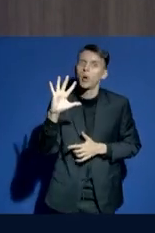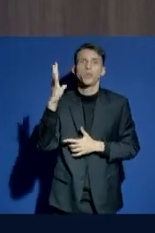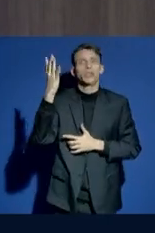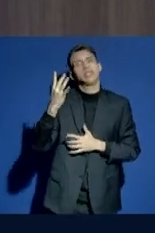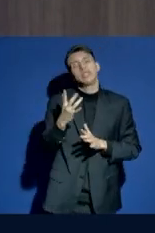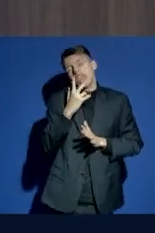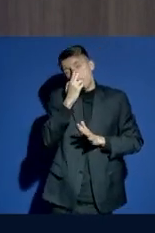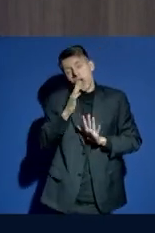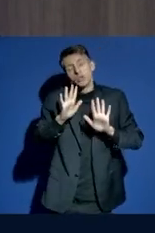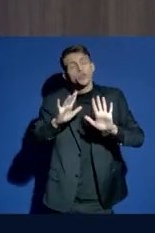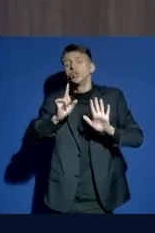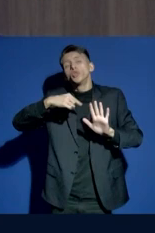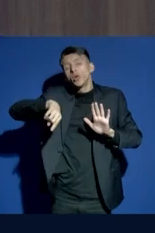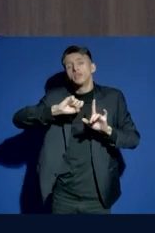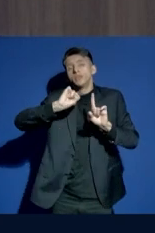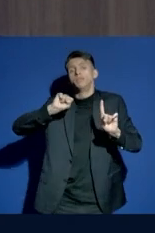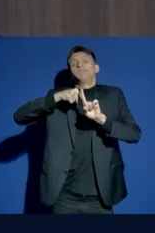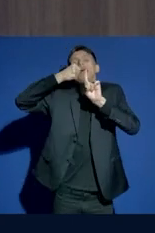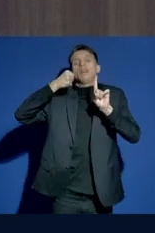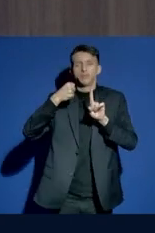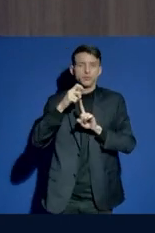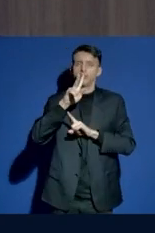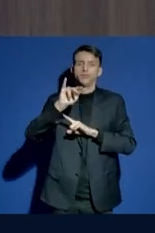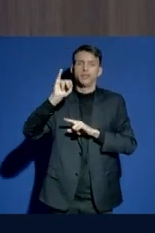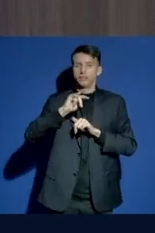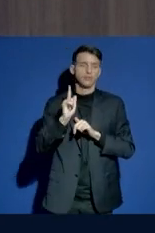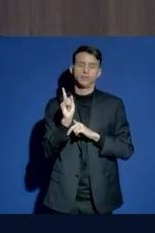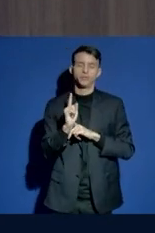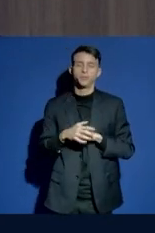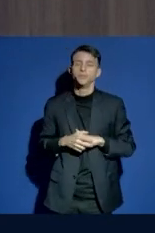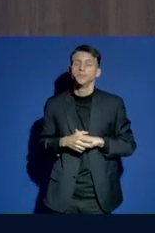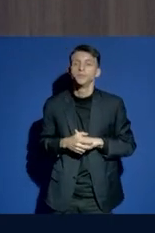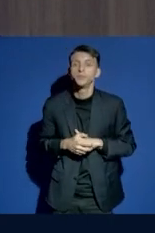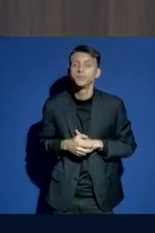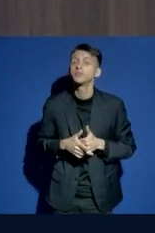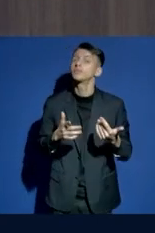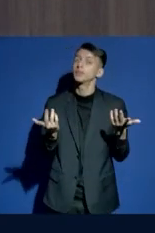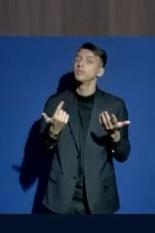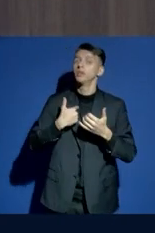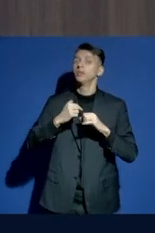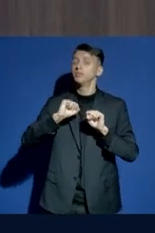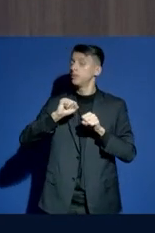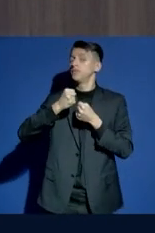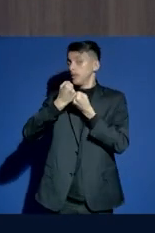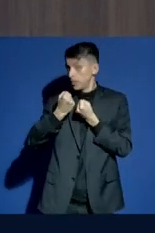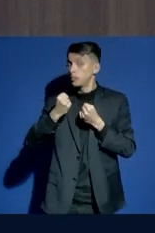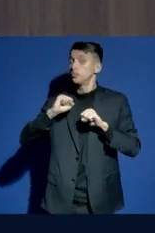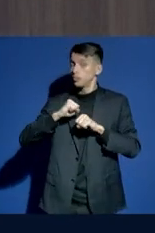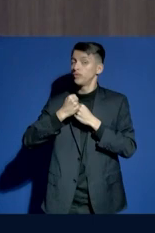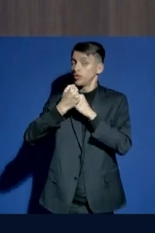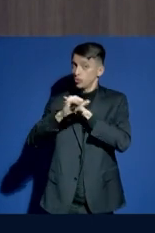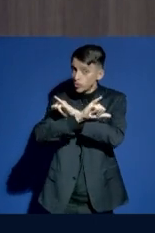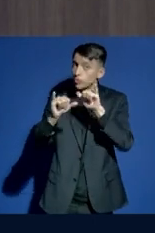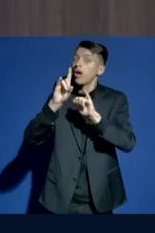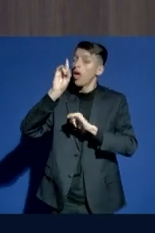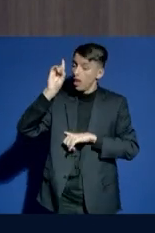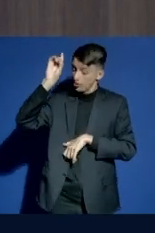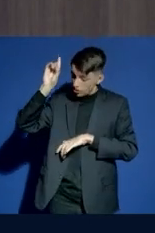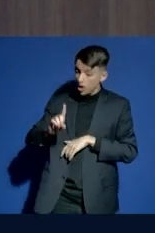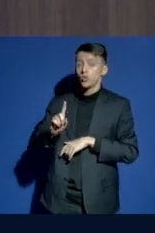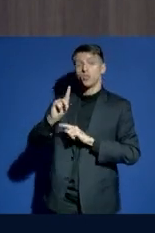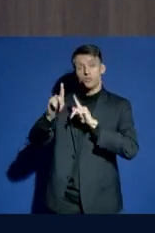de impactos na voz do Amazonas eu defendo que é um direito do povo brasileiro